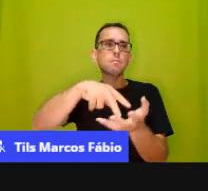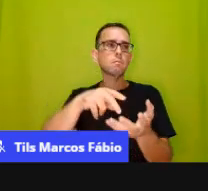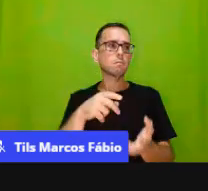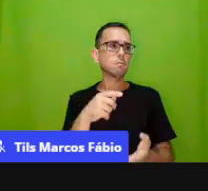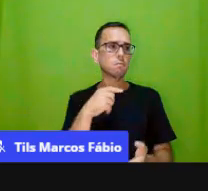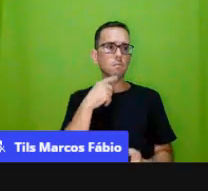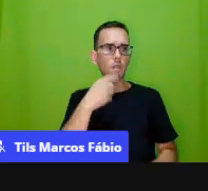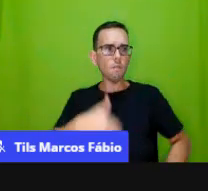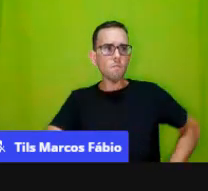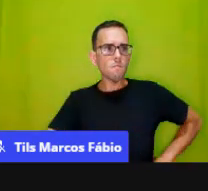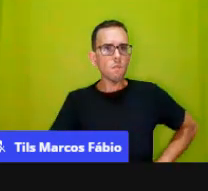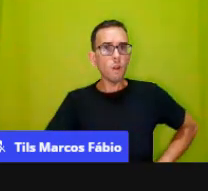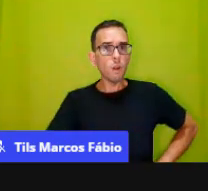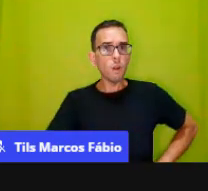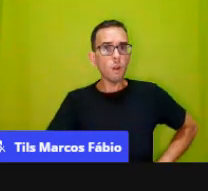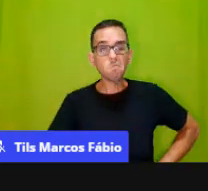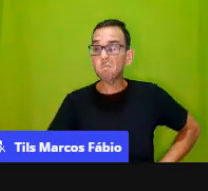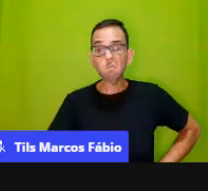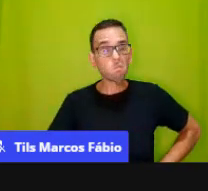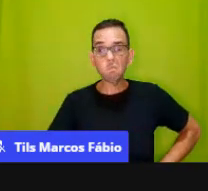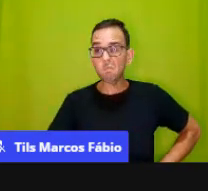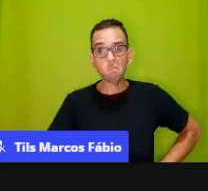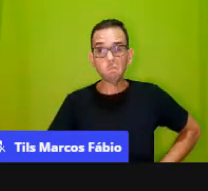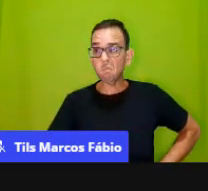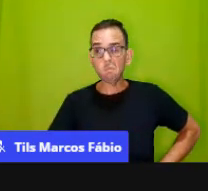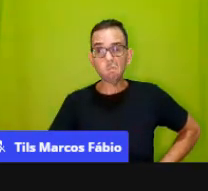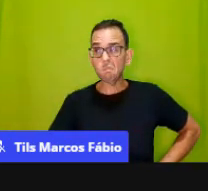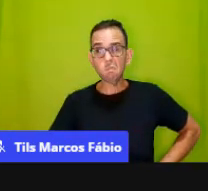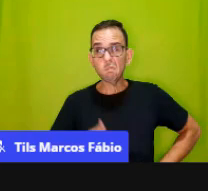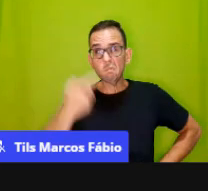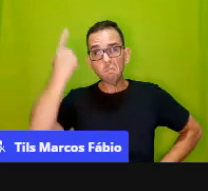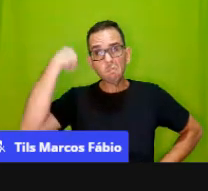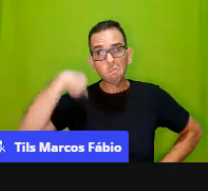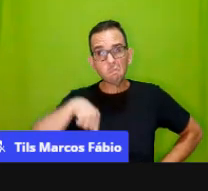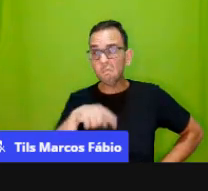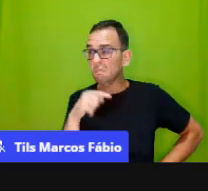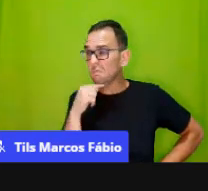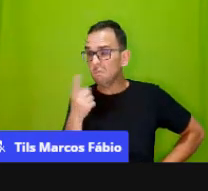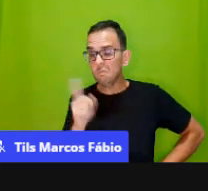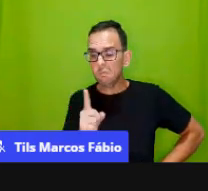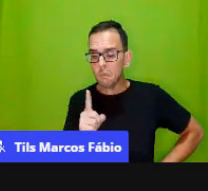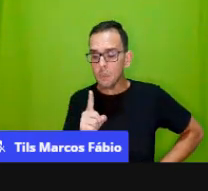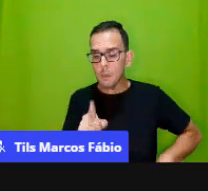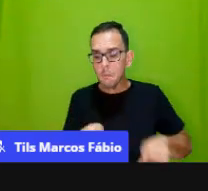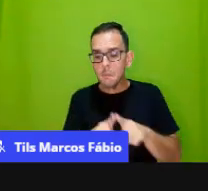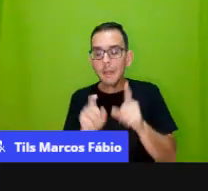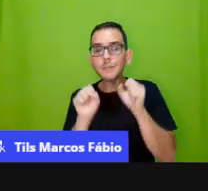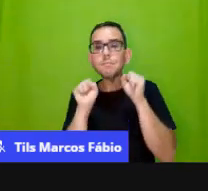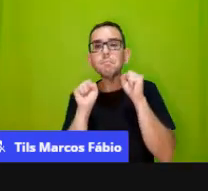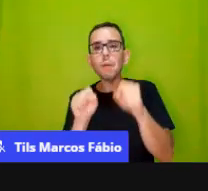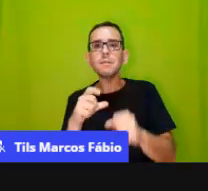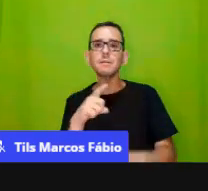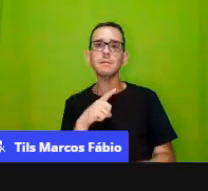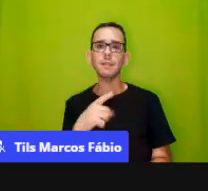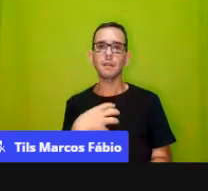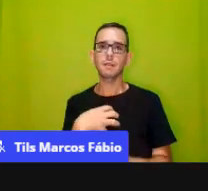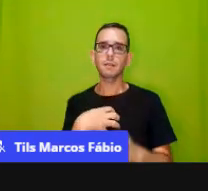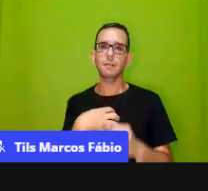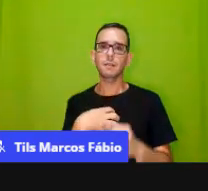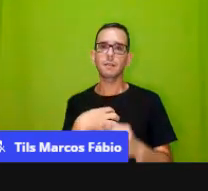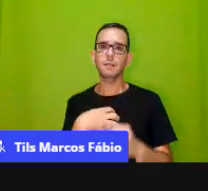fome, então ela tem o seu bom funcionamento biológico, mas ela pode estar passando por dores, porque ela tem